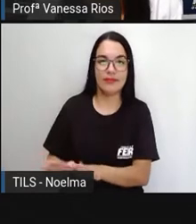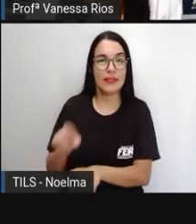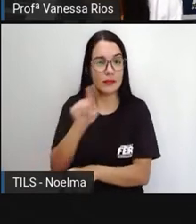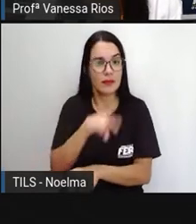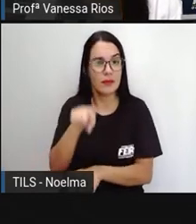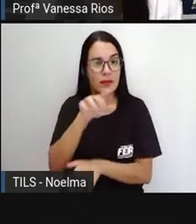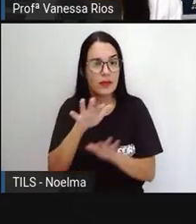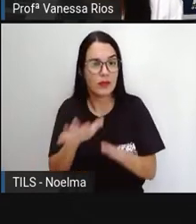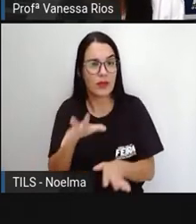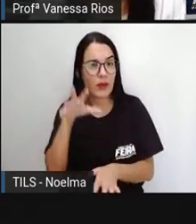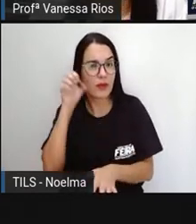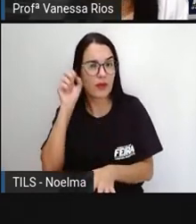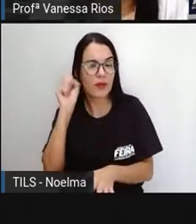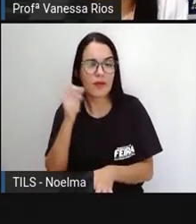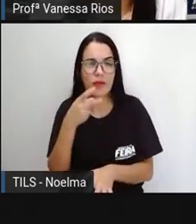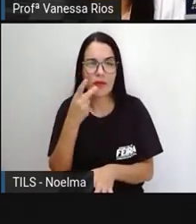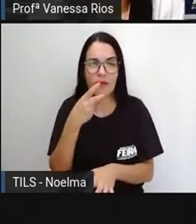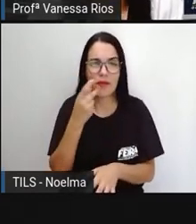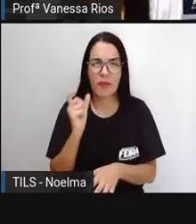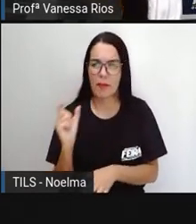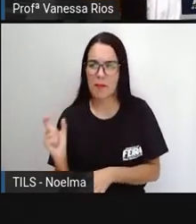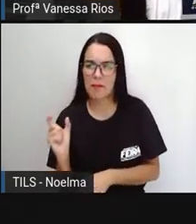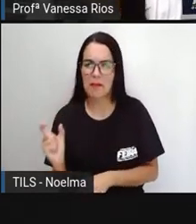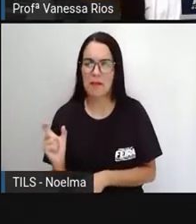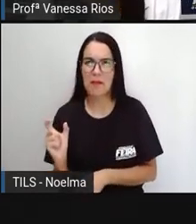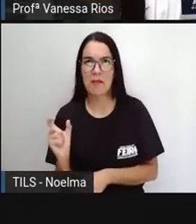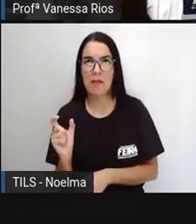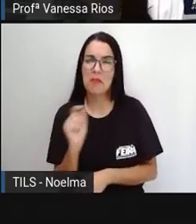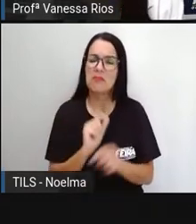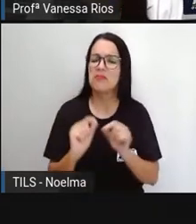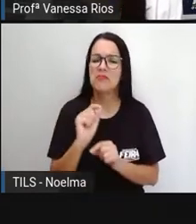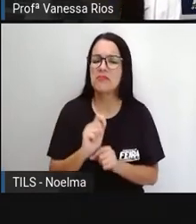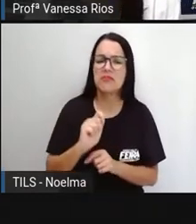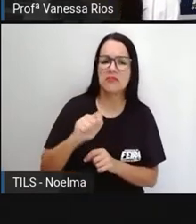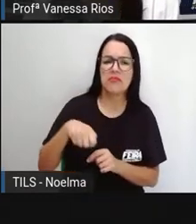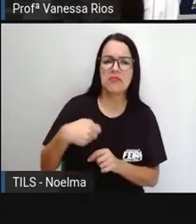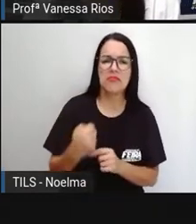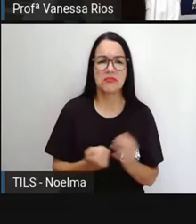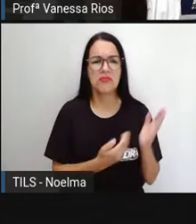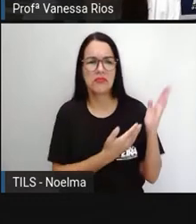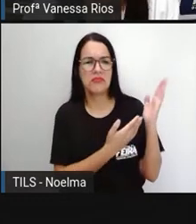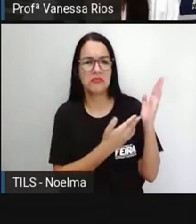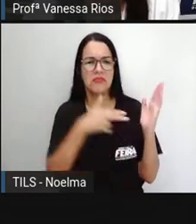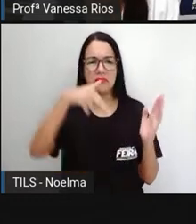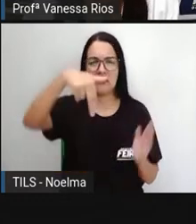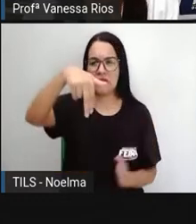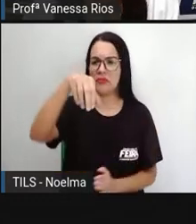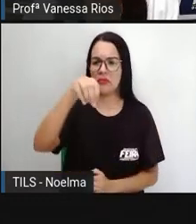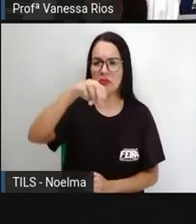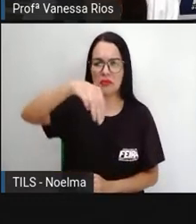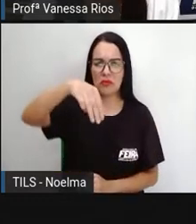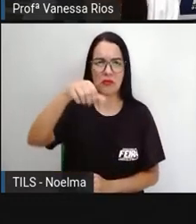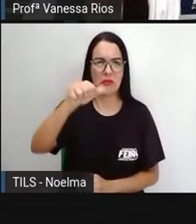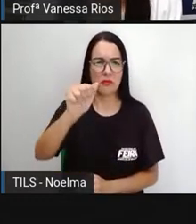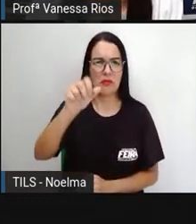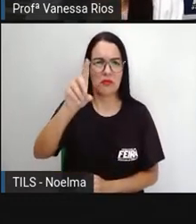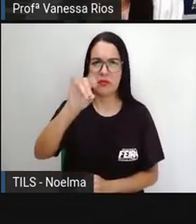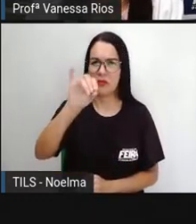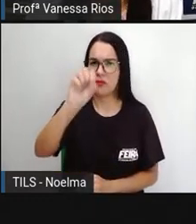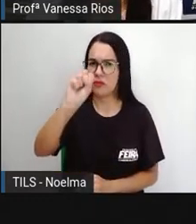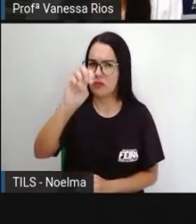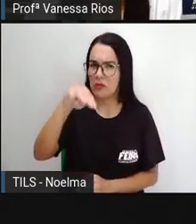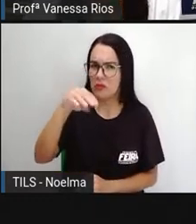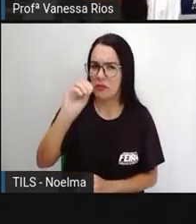nestas palavras? Entendem aí ou pensam o que essas palavras podem significar e qual a relação que